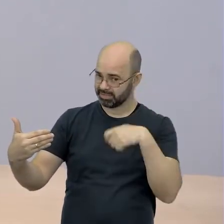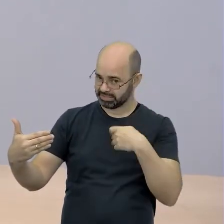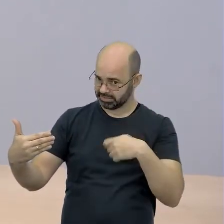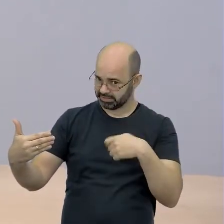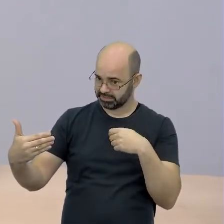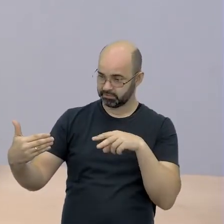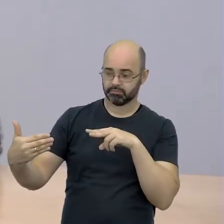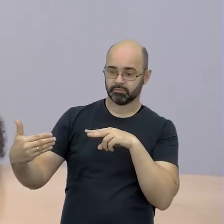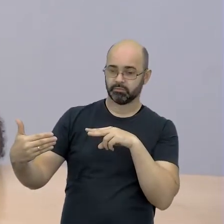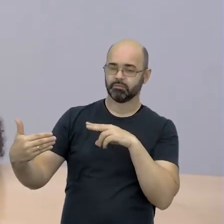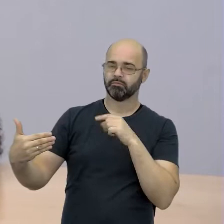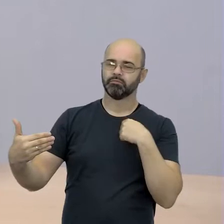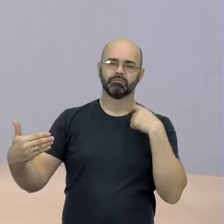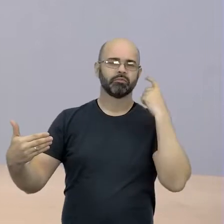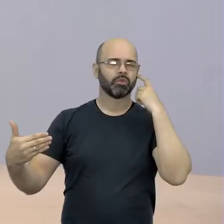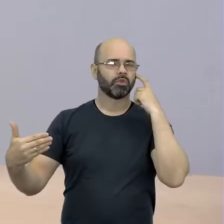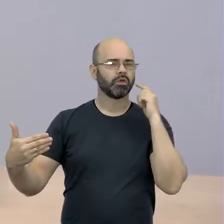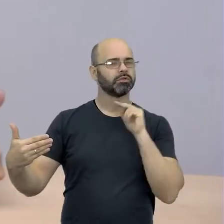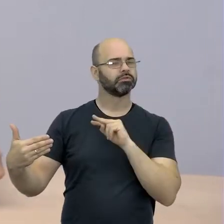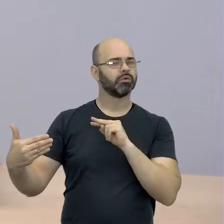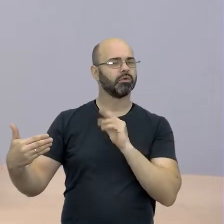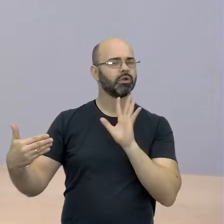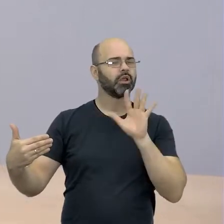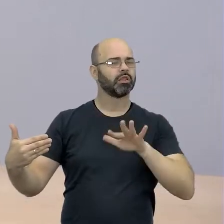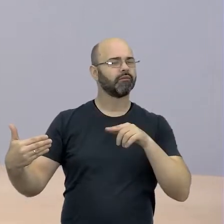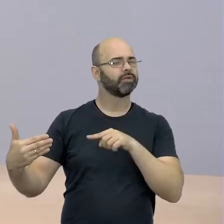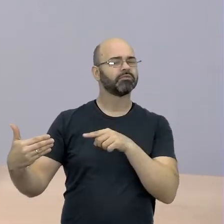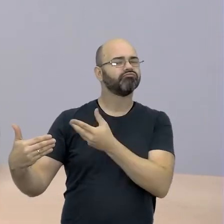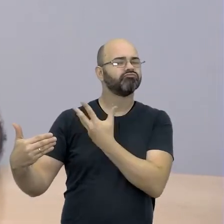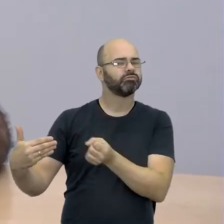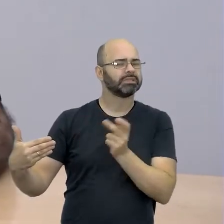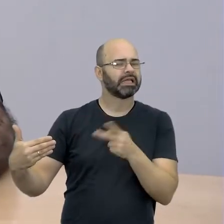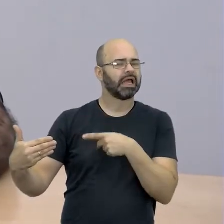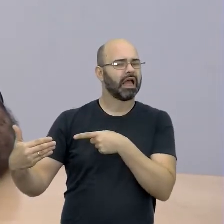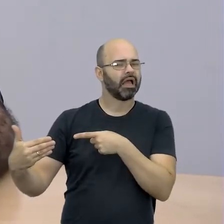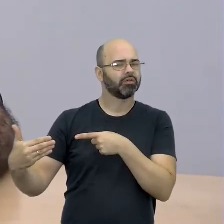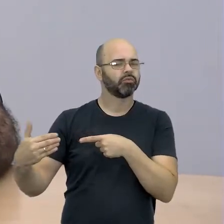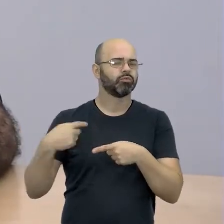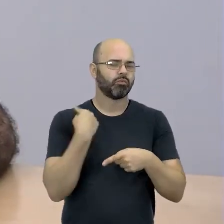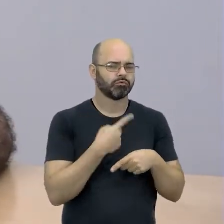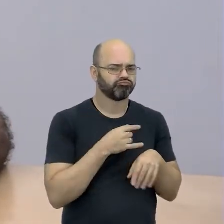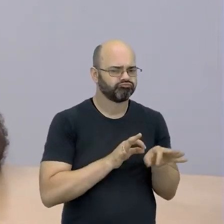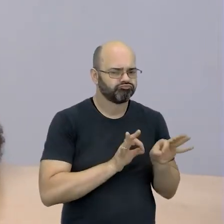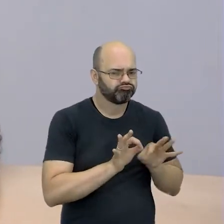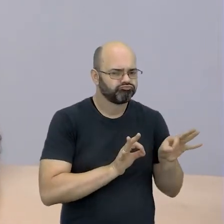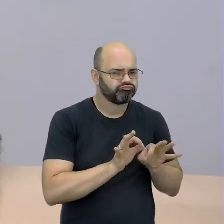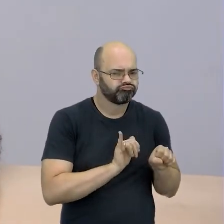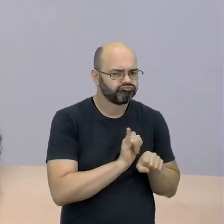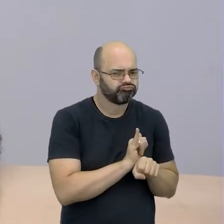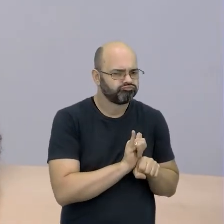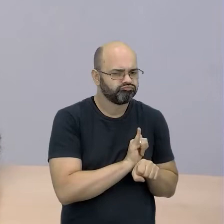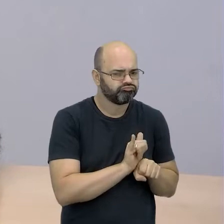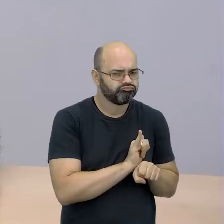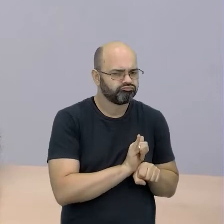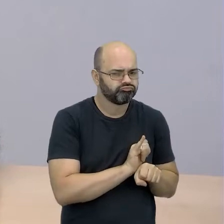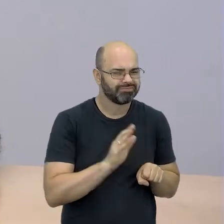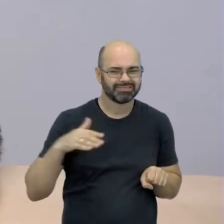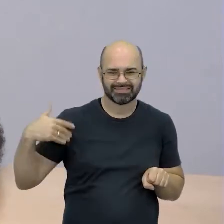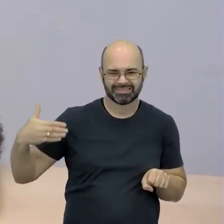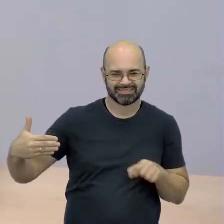cria mecanismos para que a gente possa combater essas mesmas injustiças e essas